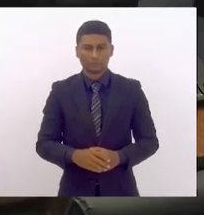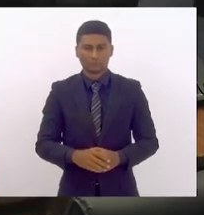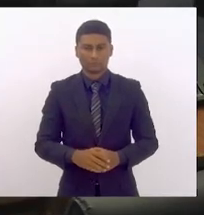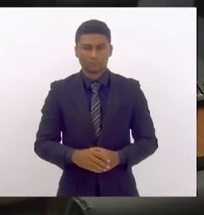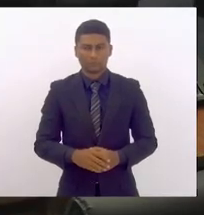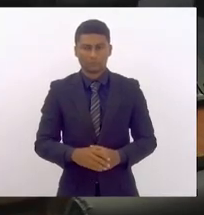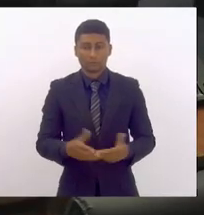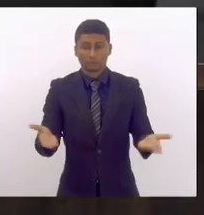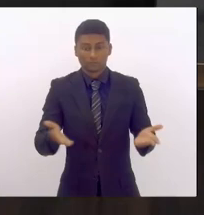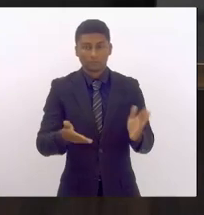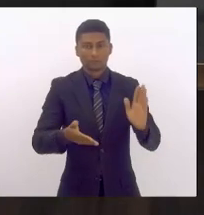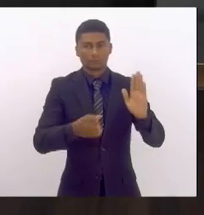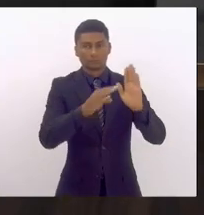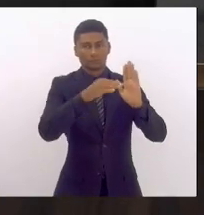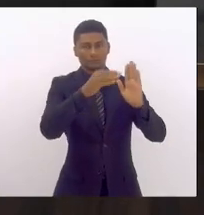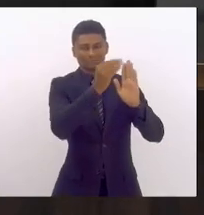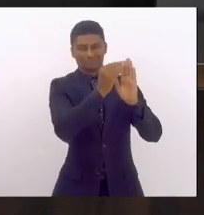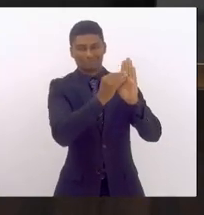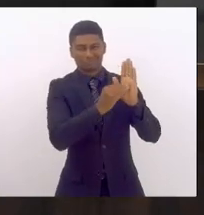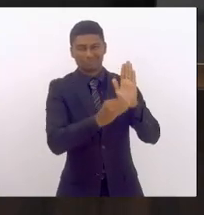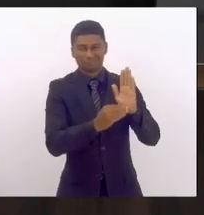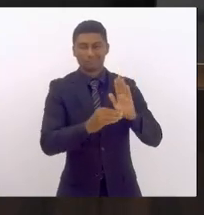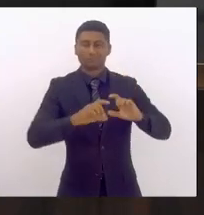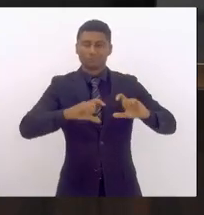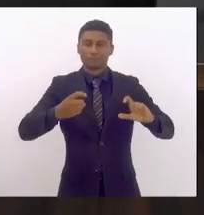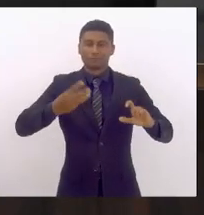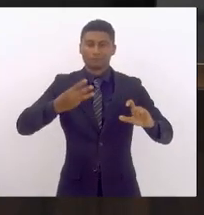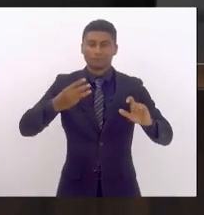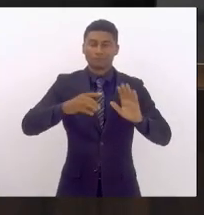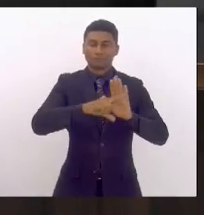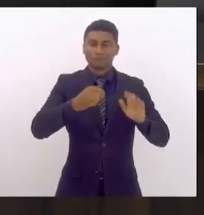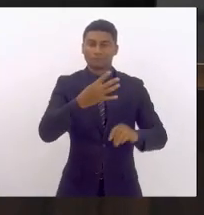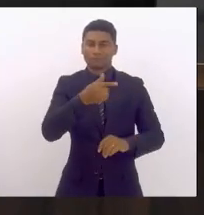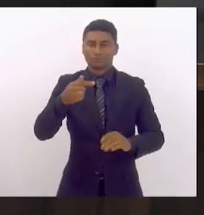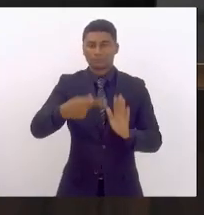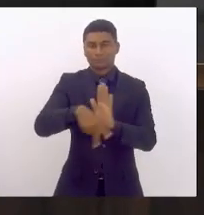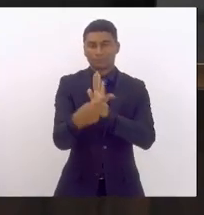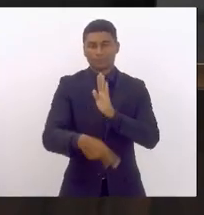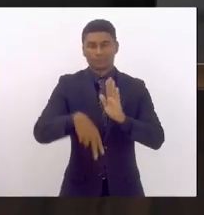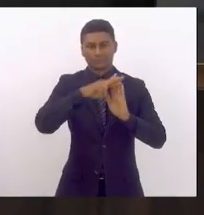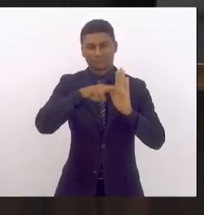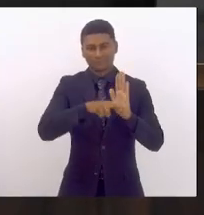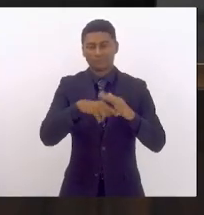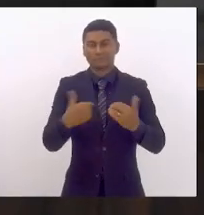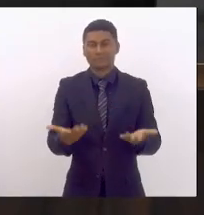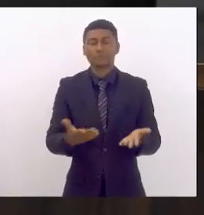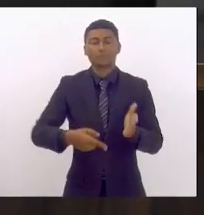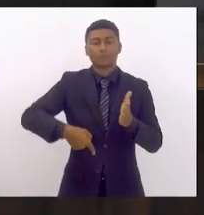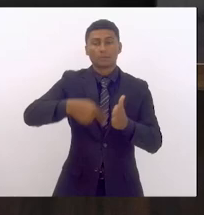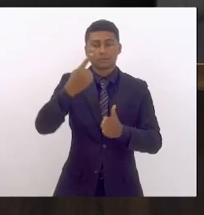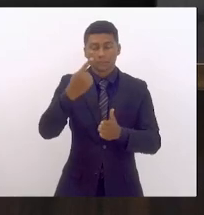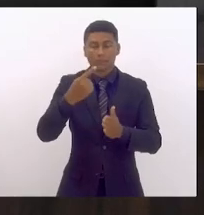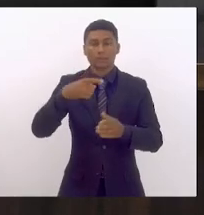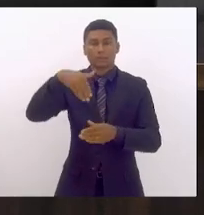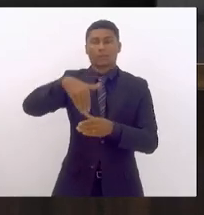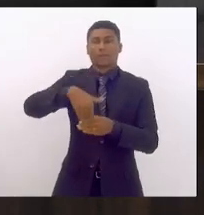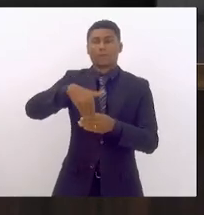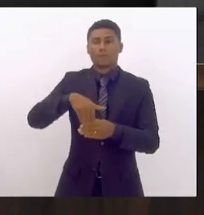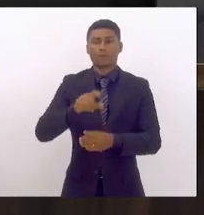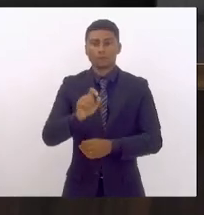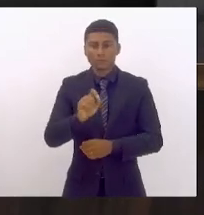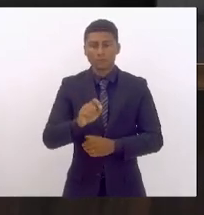Luiz na hora do dia de acordo com palavra tecer do artigo 47 do Regimento Interno intermitação ordinária em primeira votação